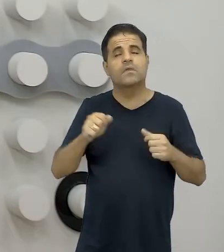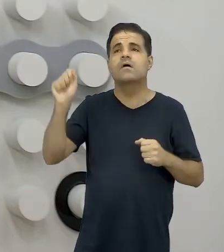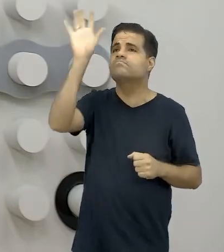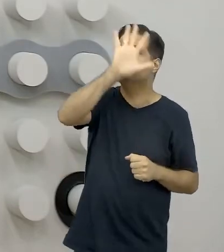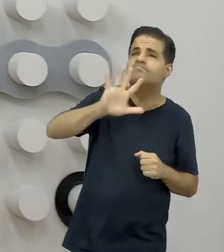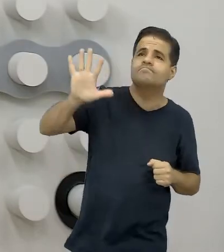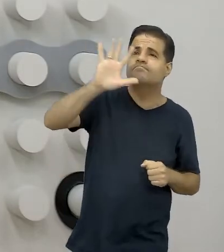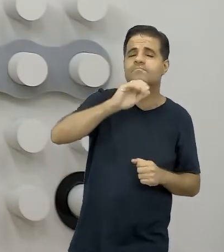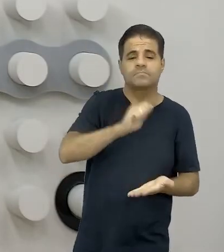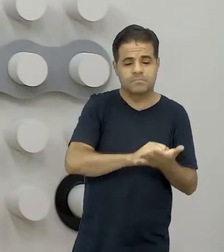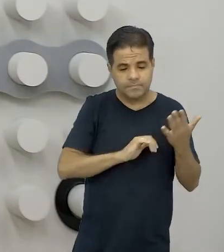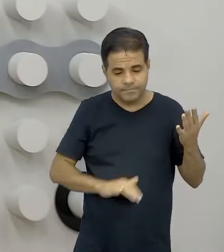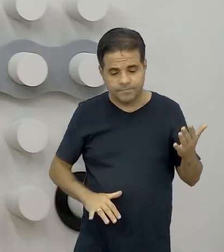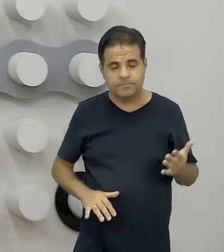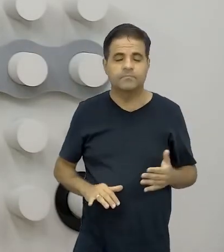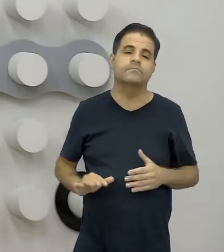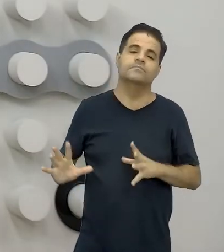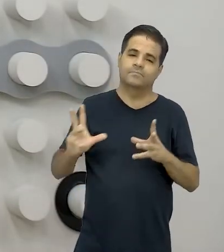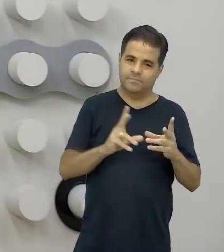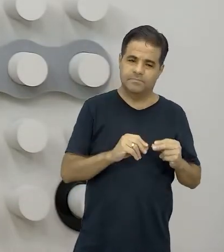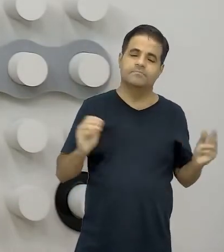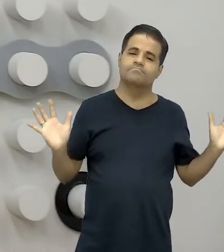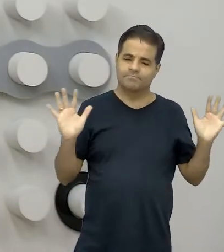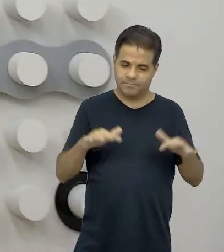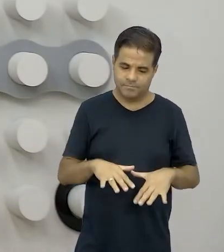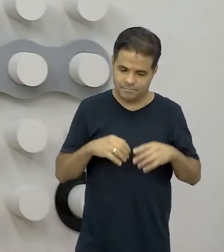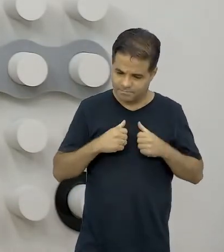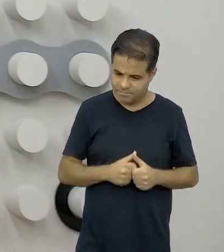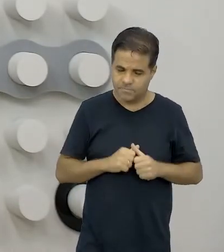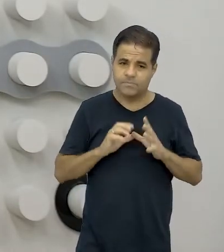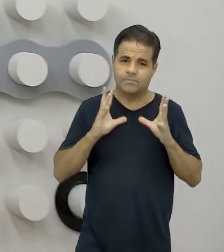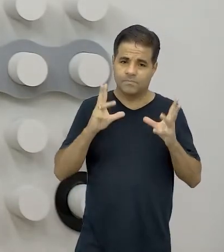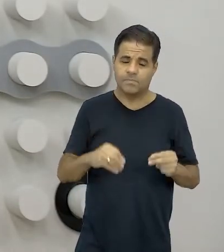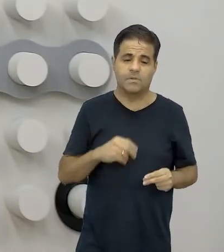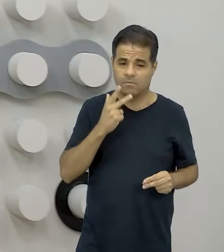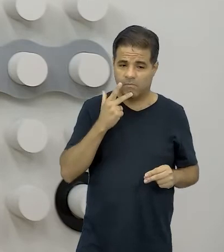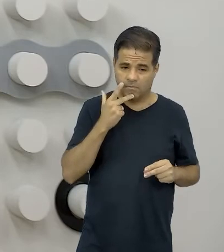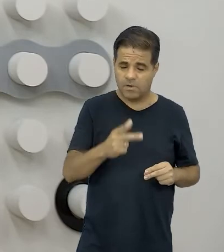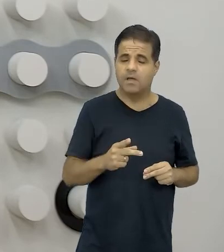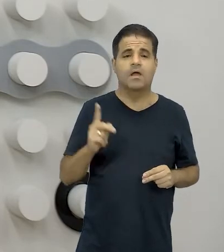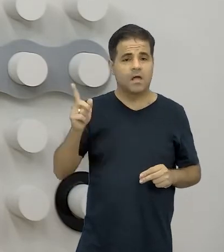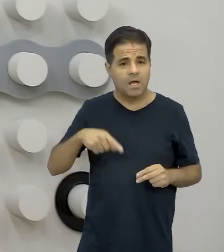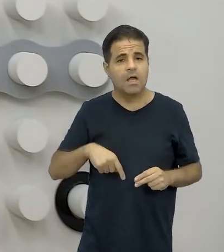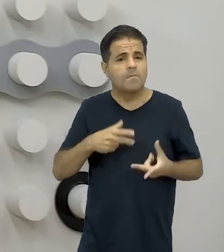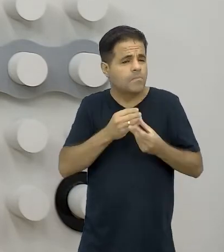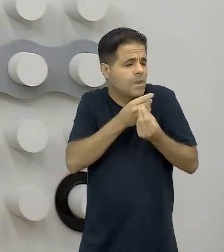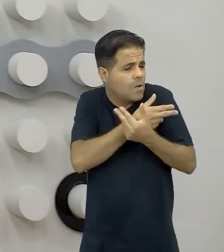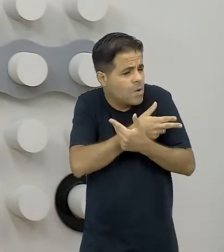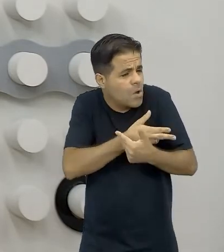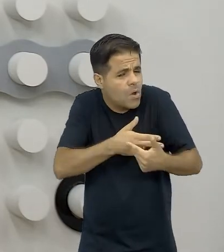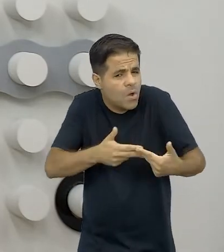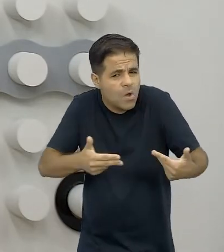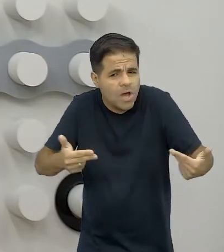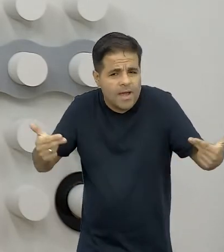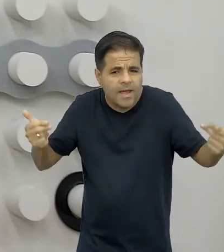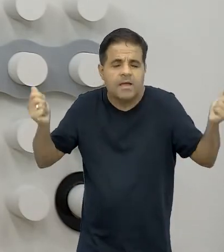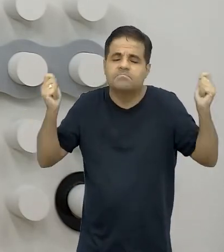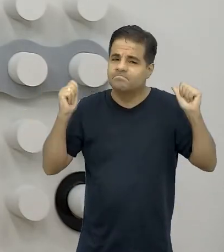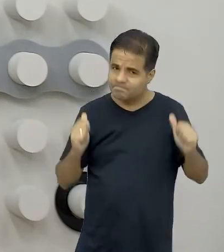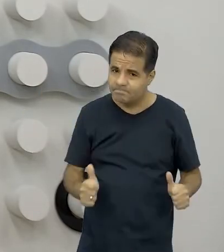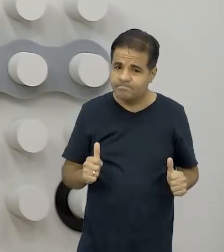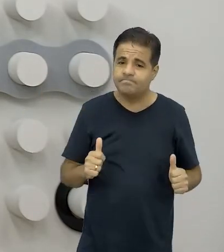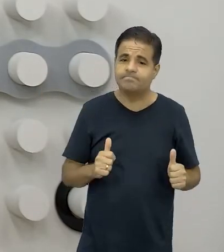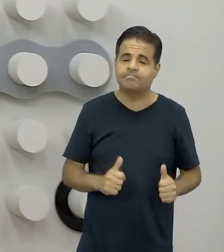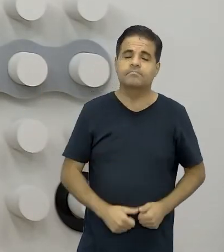nortear as atividades que estão por vir, tá joia? Então, tudo isso que eu falei para vocês é bastante coisa mesmo,